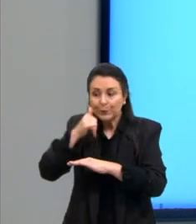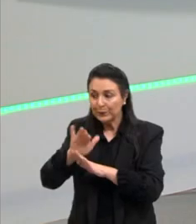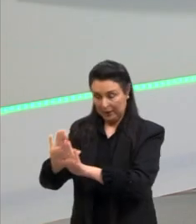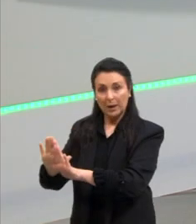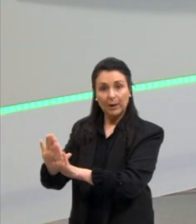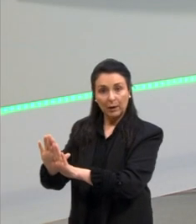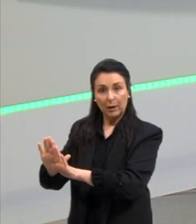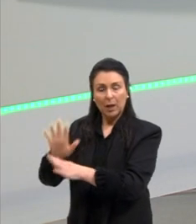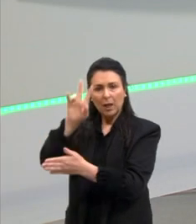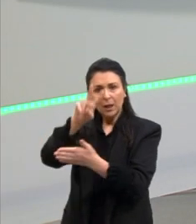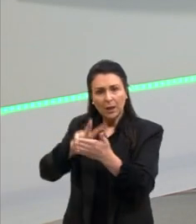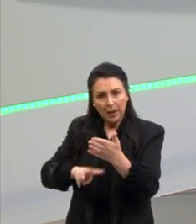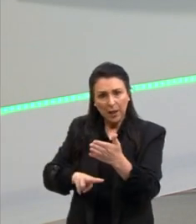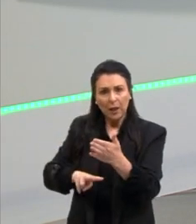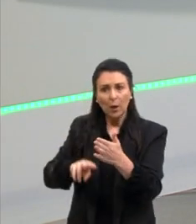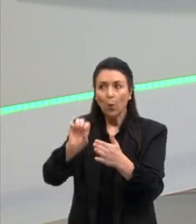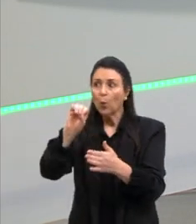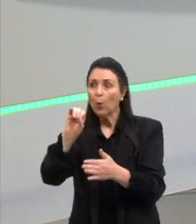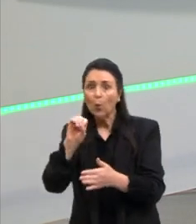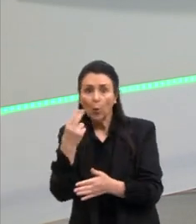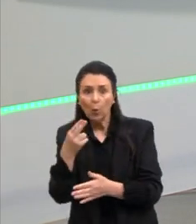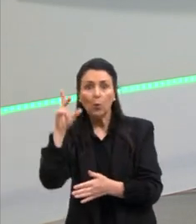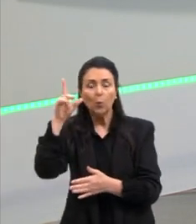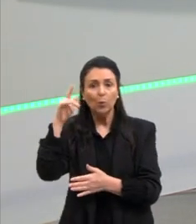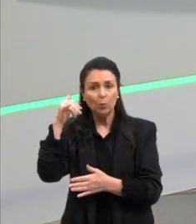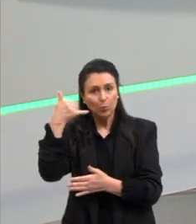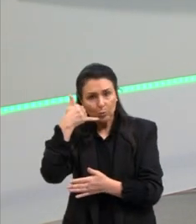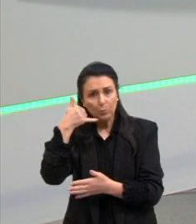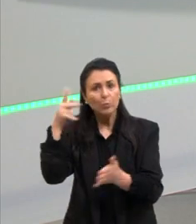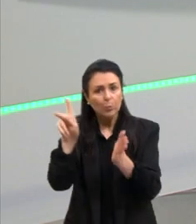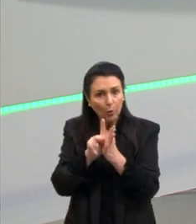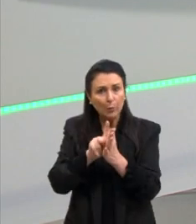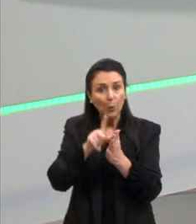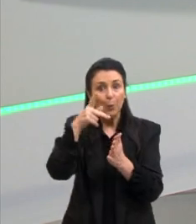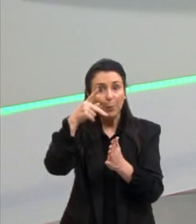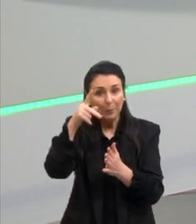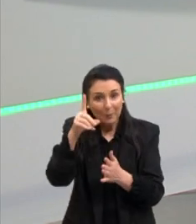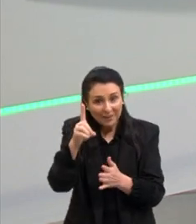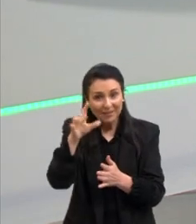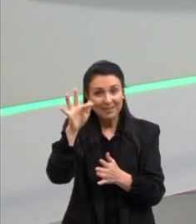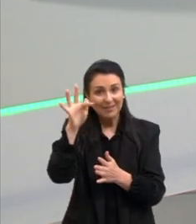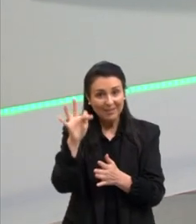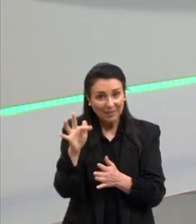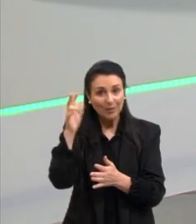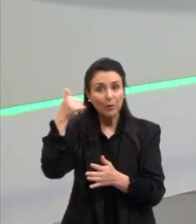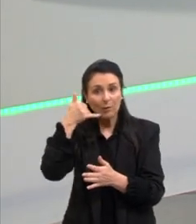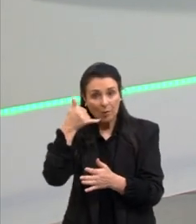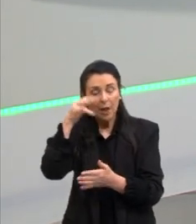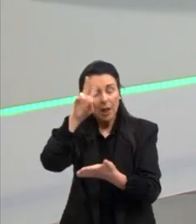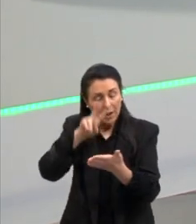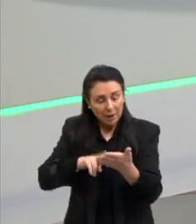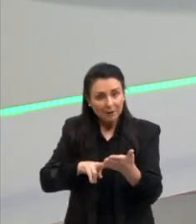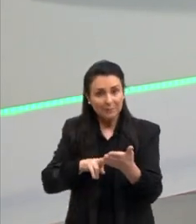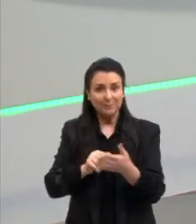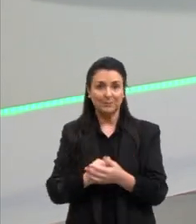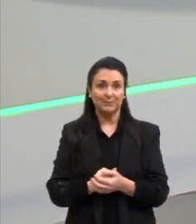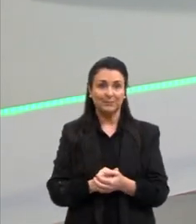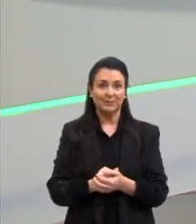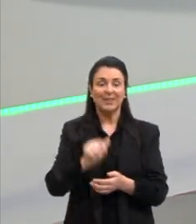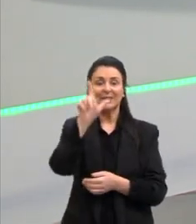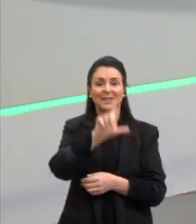o que a gente Leia um PDF no celular mas já é um hoje de leitura que vai ser bem bacana vamos por mim vocês vão gostar tá